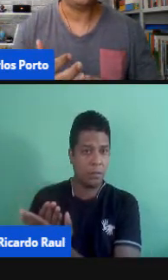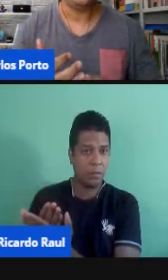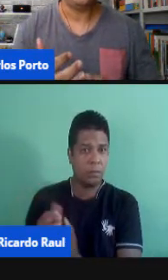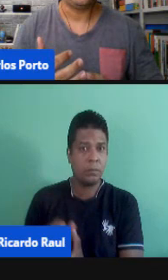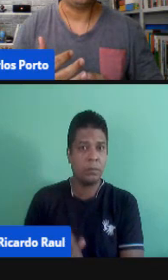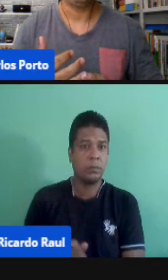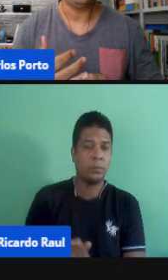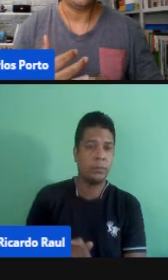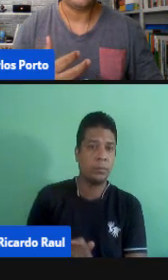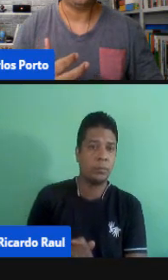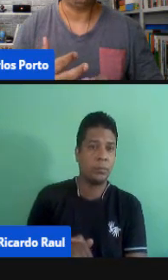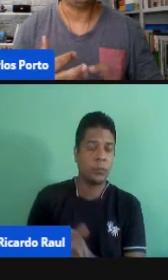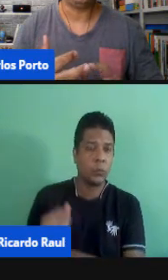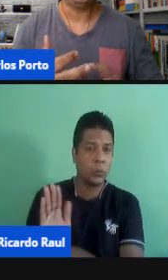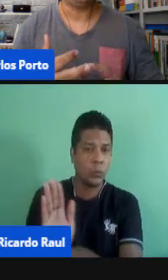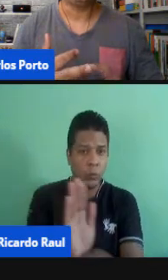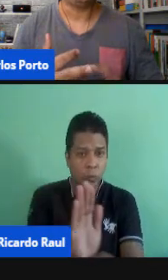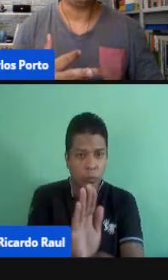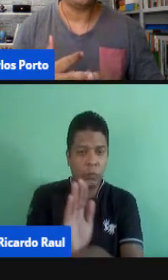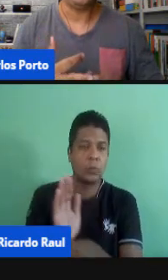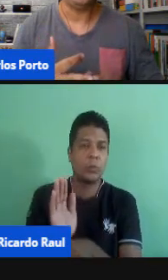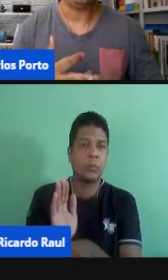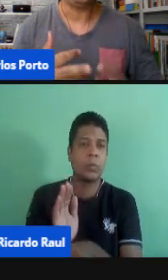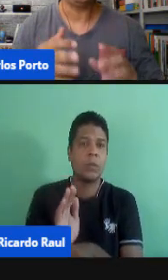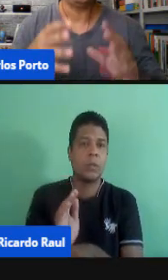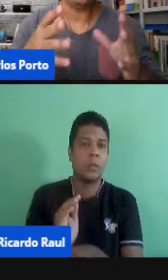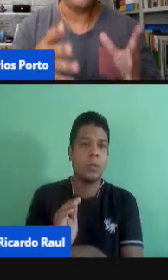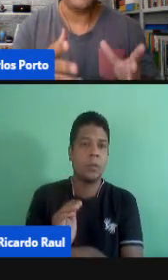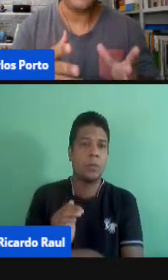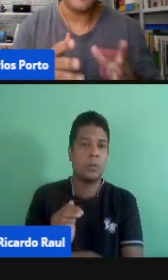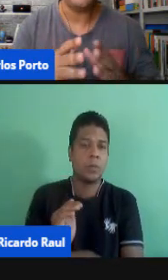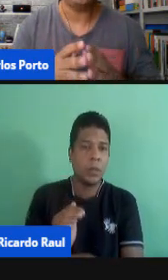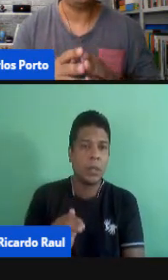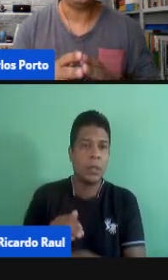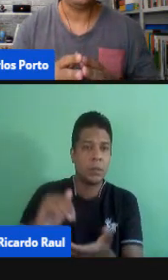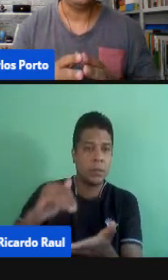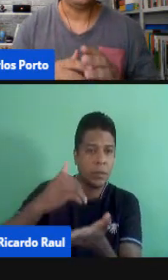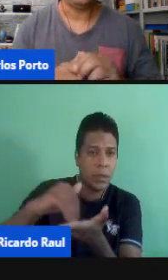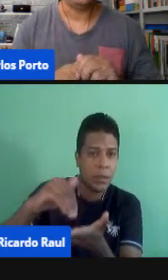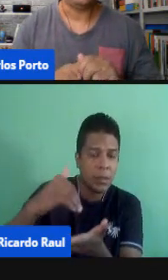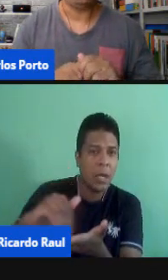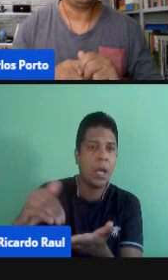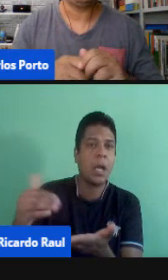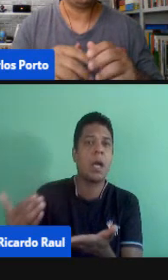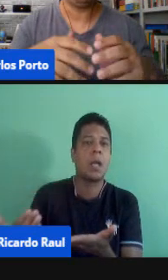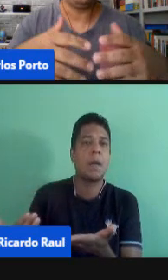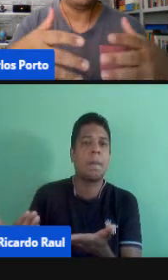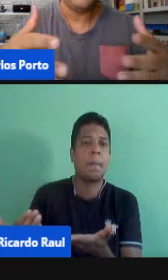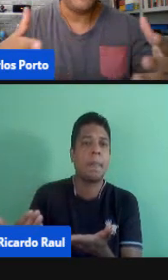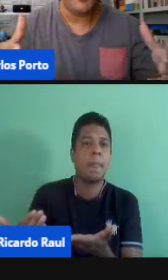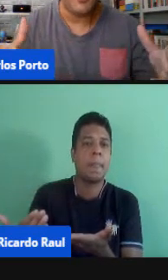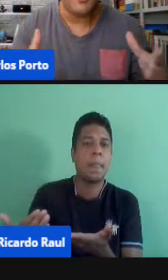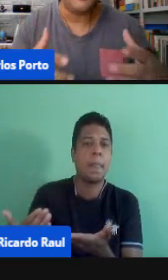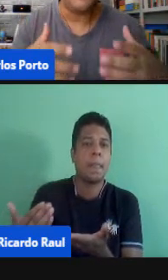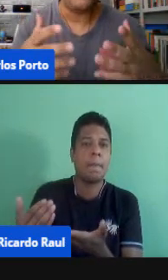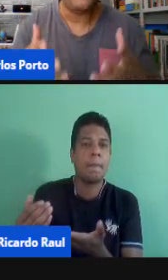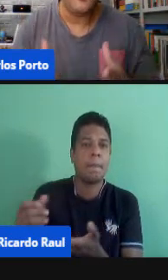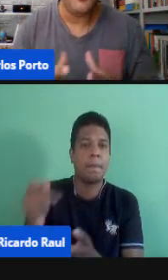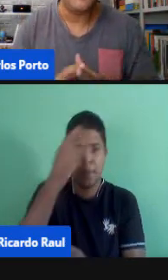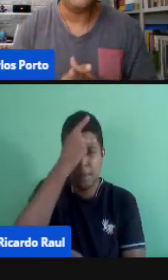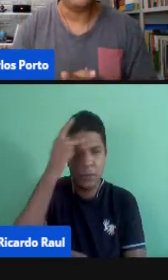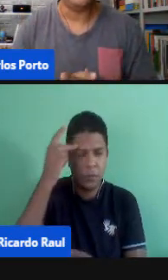monitores, auxiliares, secretarias, ou seja, secretária, o pessoal que fica ali na merenda,